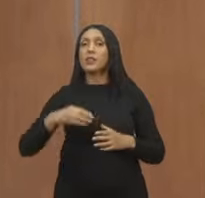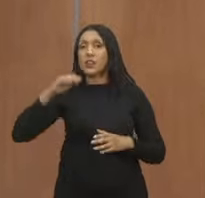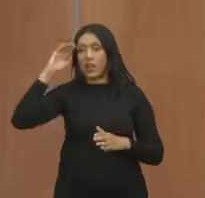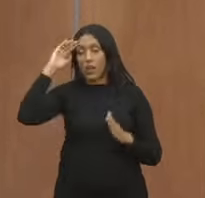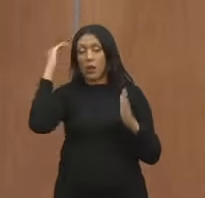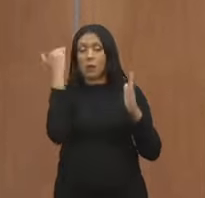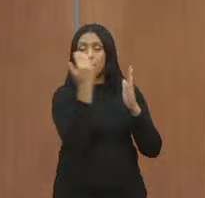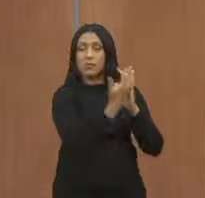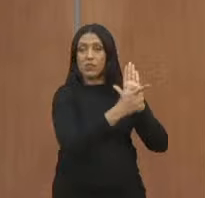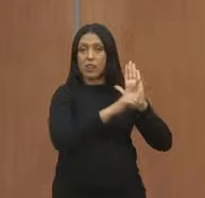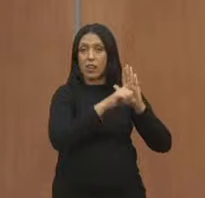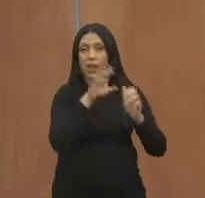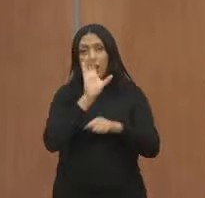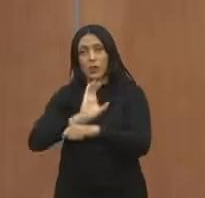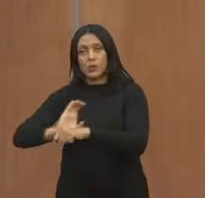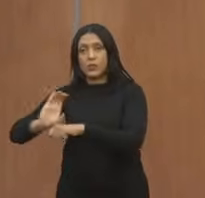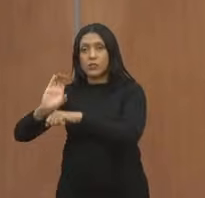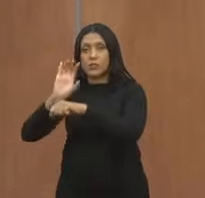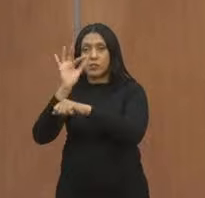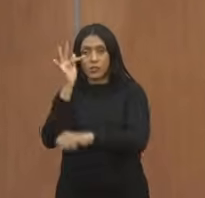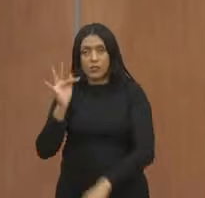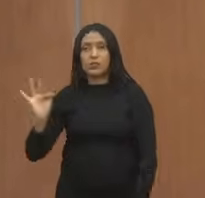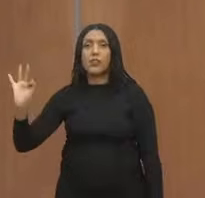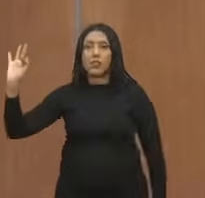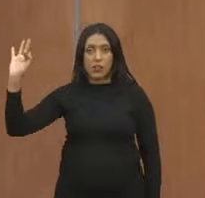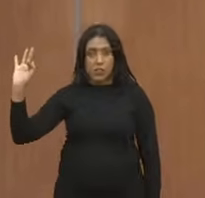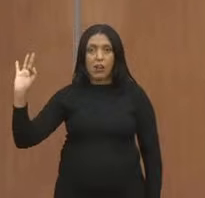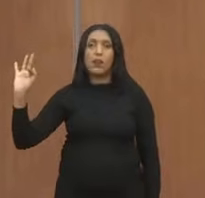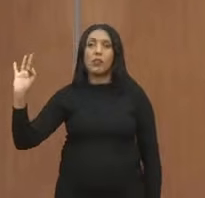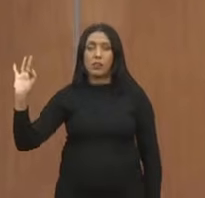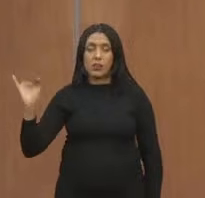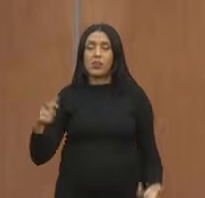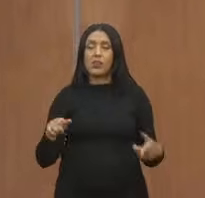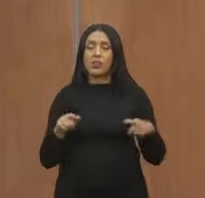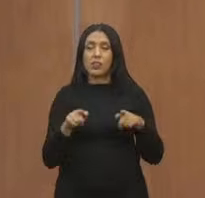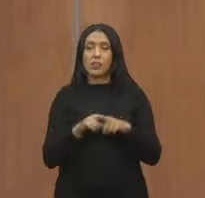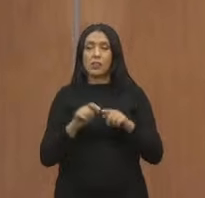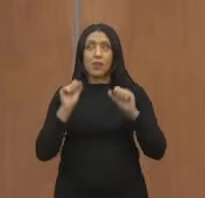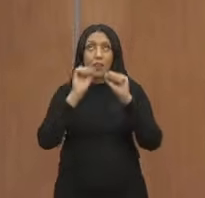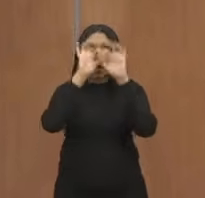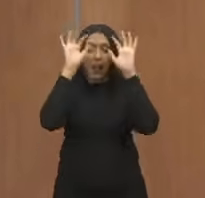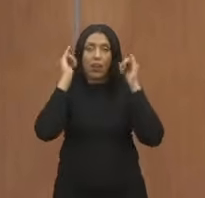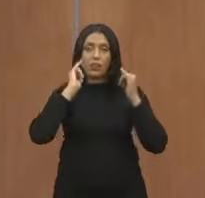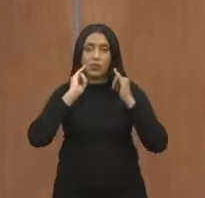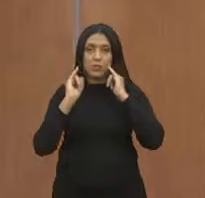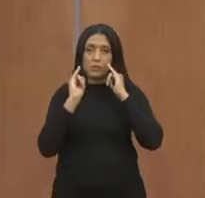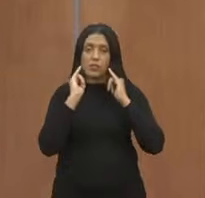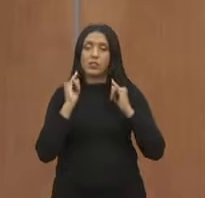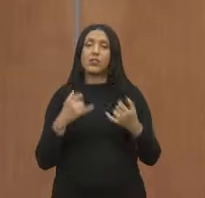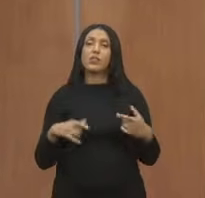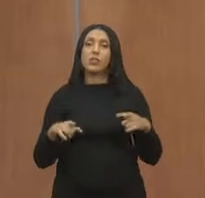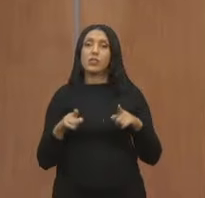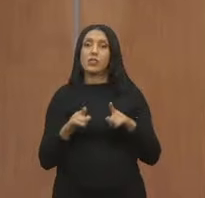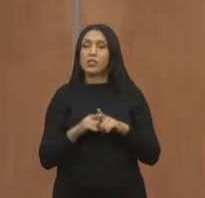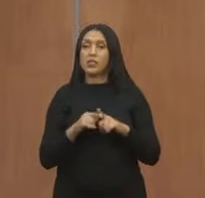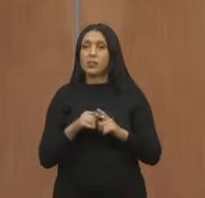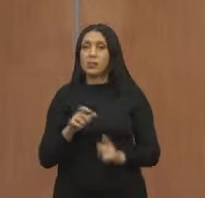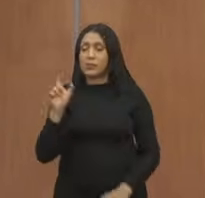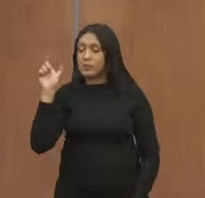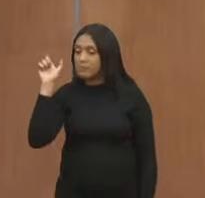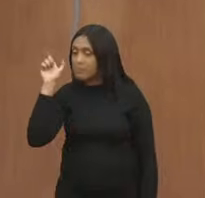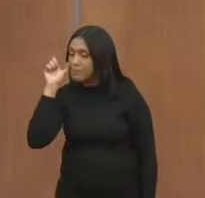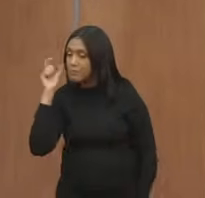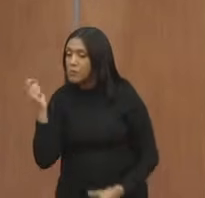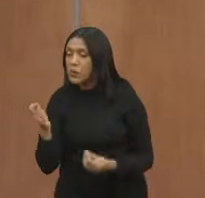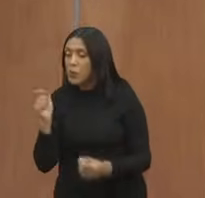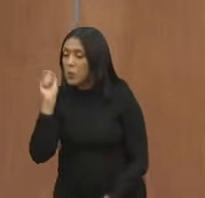eficiência, transparência, responsabilidade fiscal, legalidade e, acima de tudo, do atendimento ao interesse público. Então, como